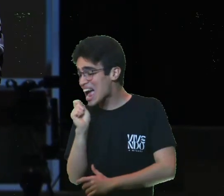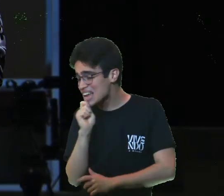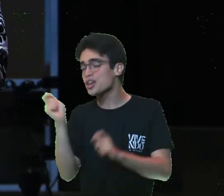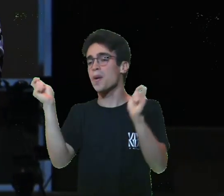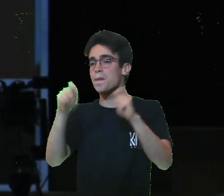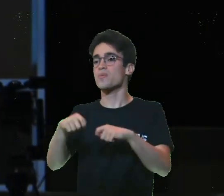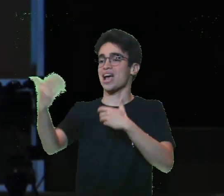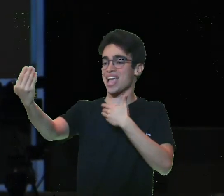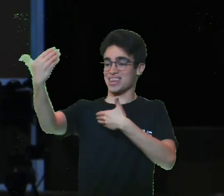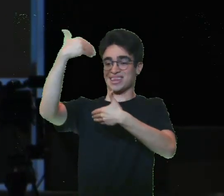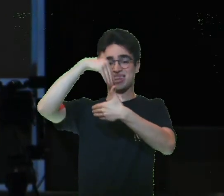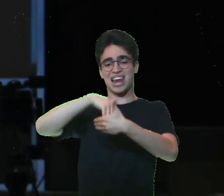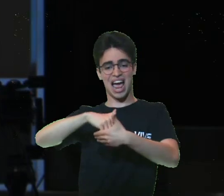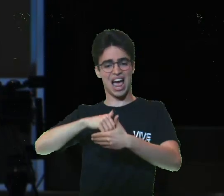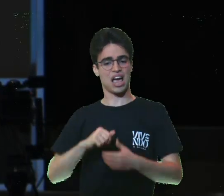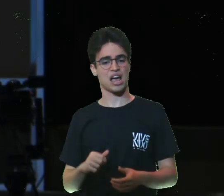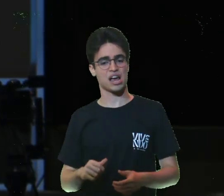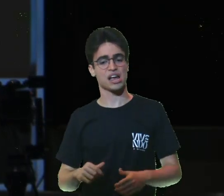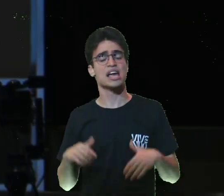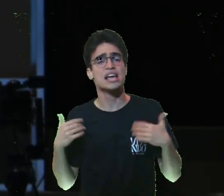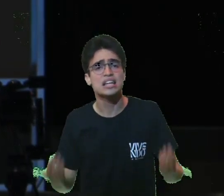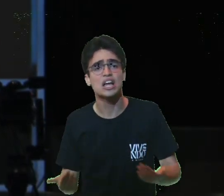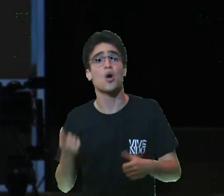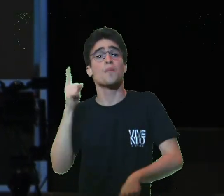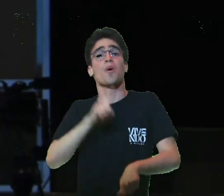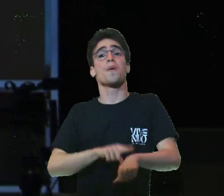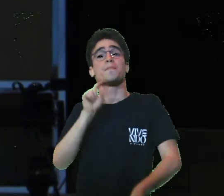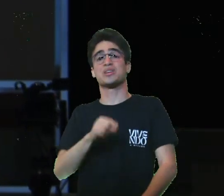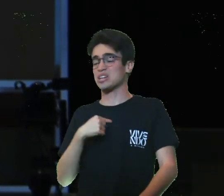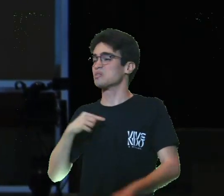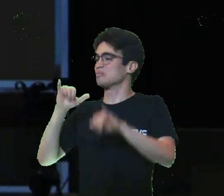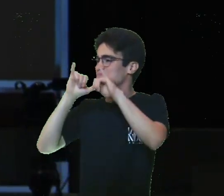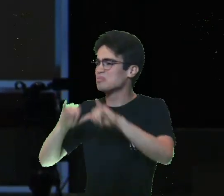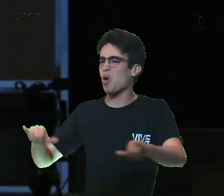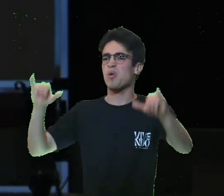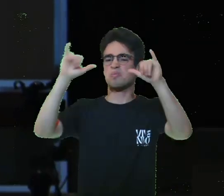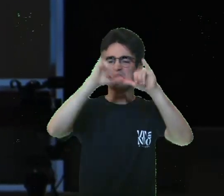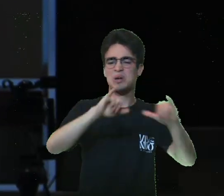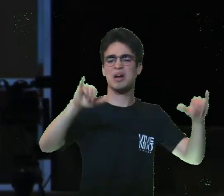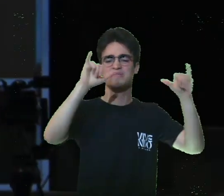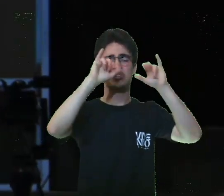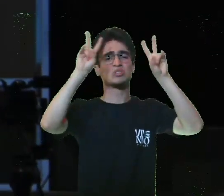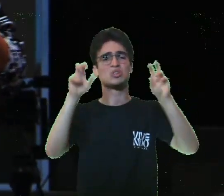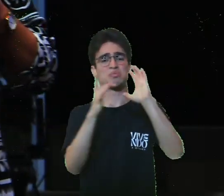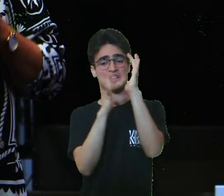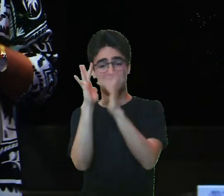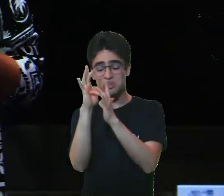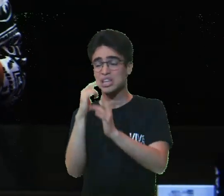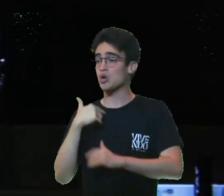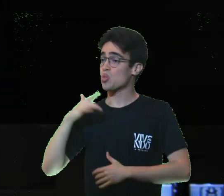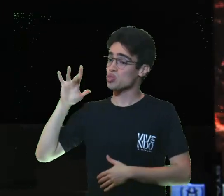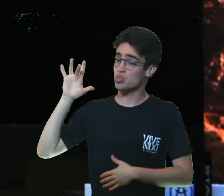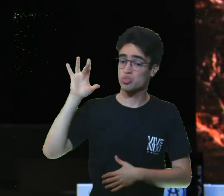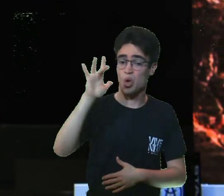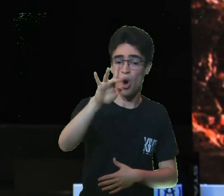proclamamos, nós tocamos o destino eterno de uma pessoa que não conhecia a